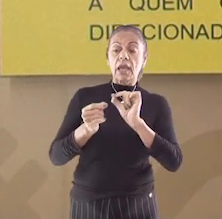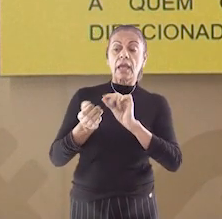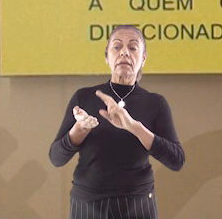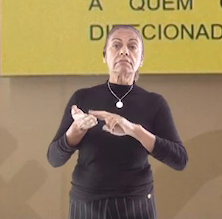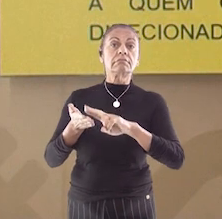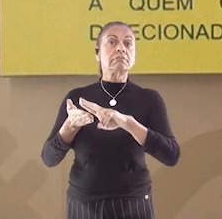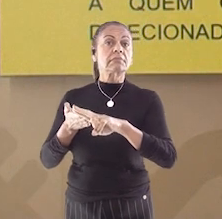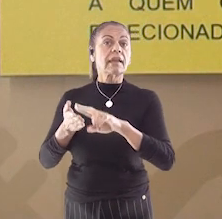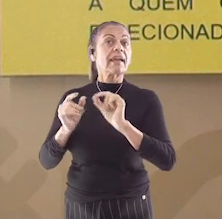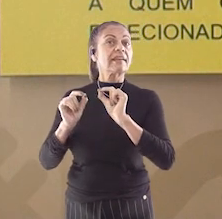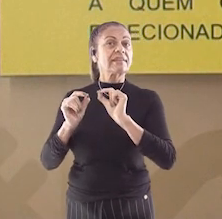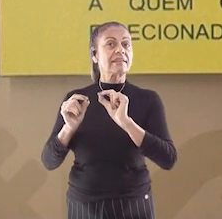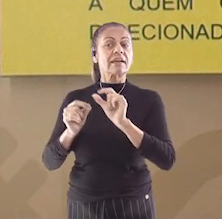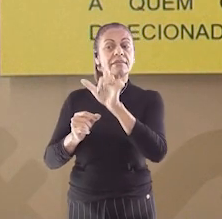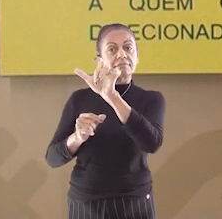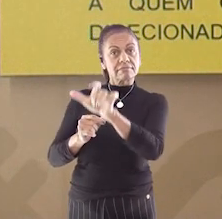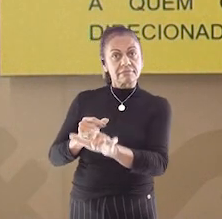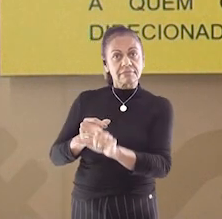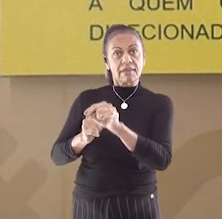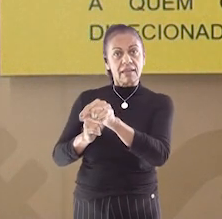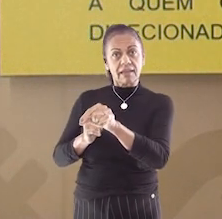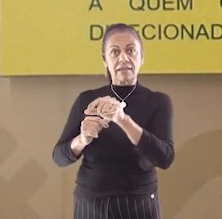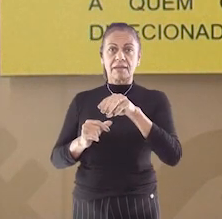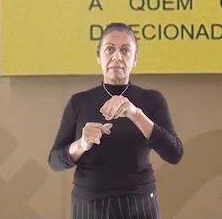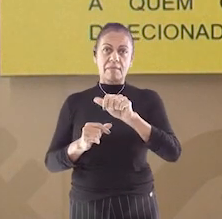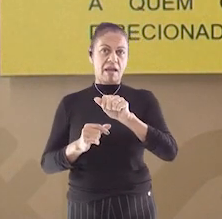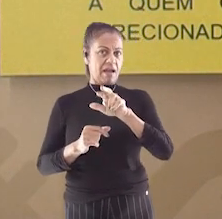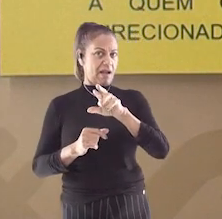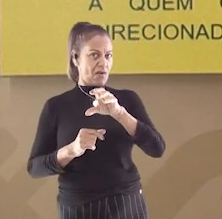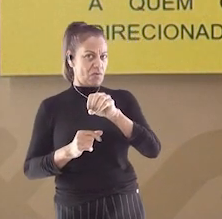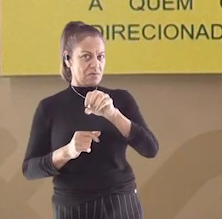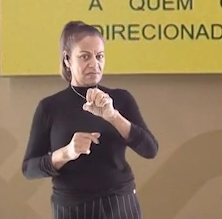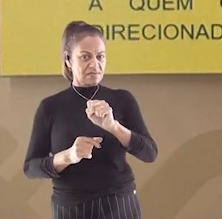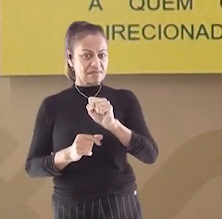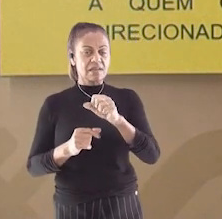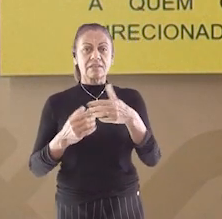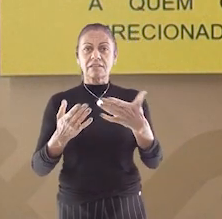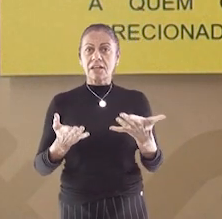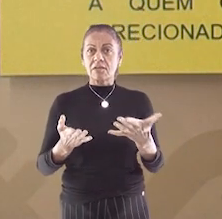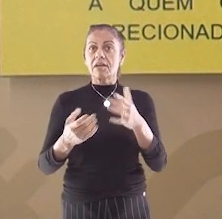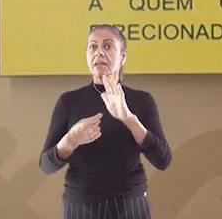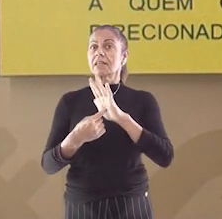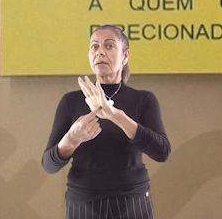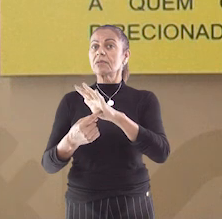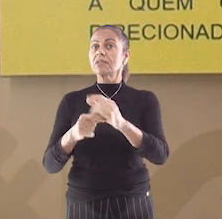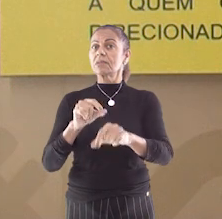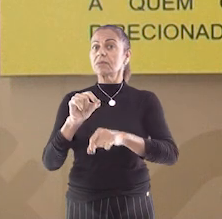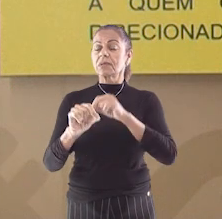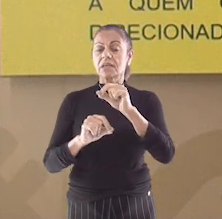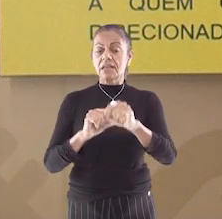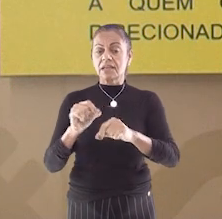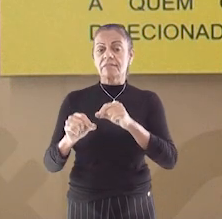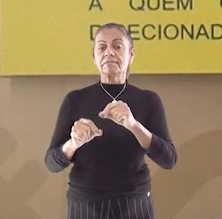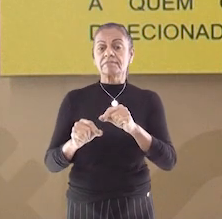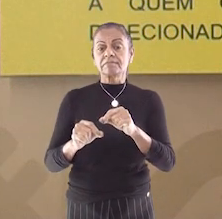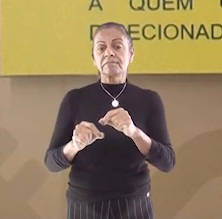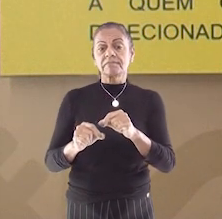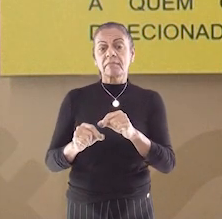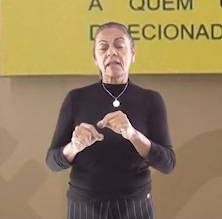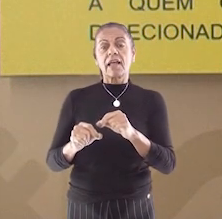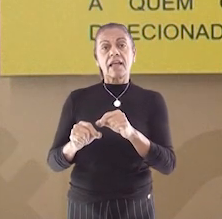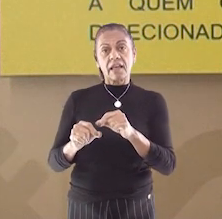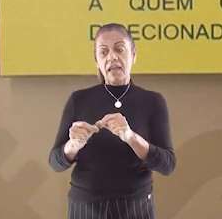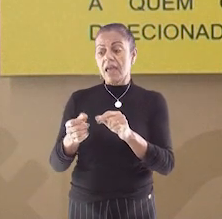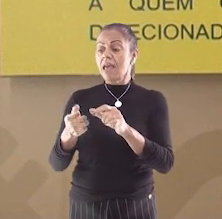pessoa a quem o bilhete é direcionado. A Júlia escreveu o bilhete para o Marcos, ok? Essa identificação